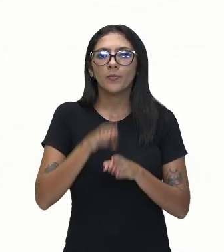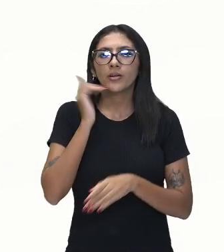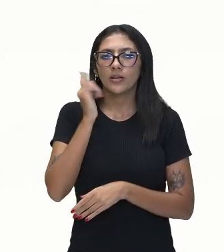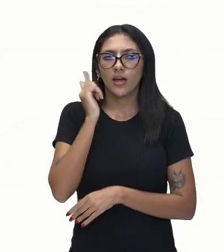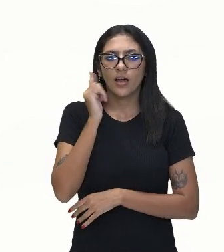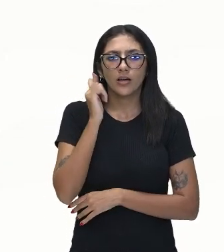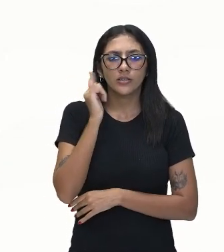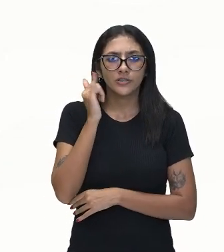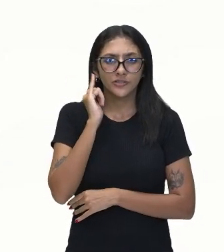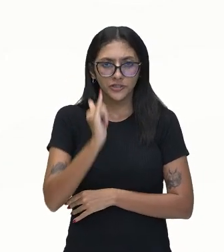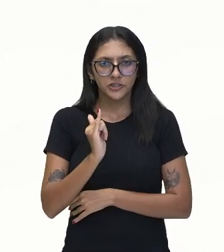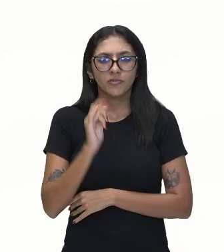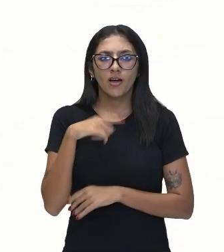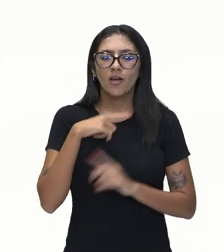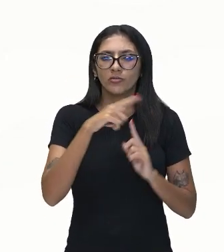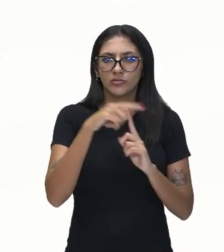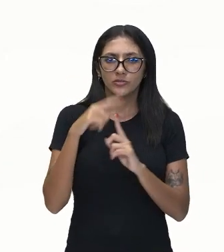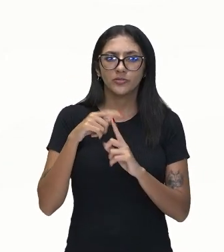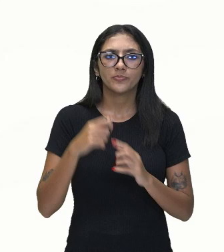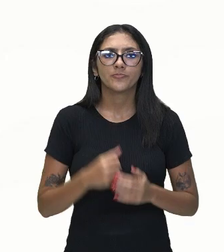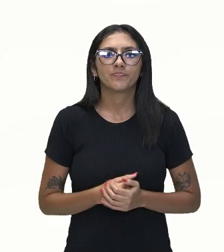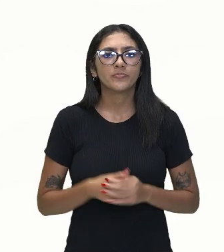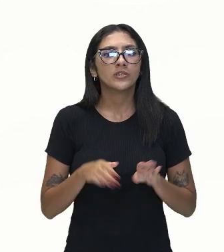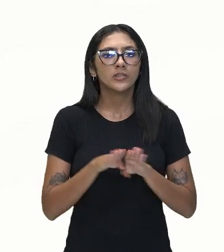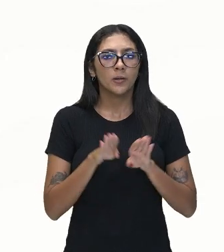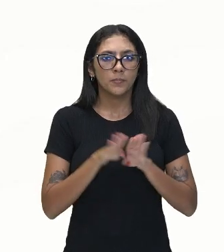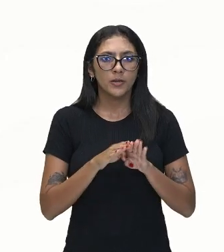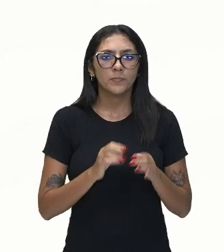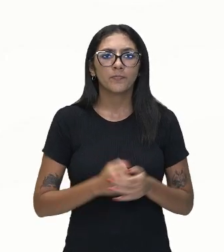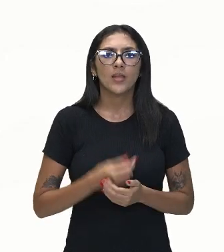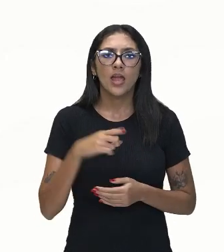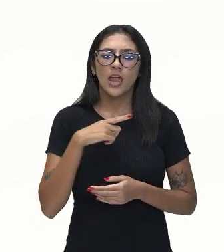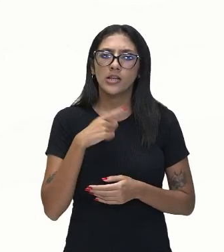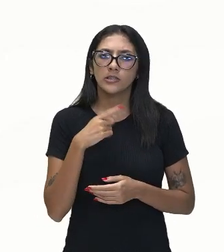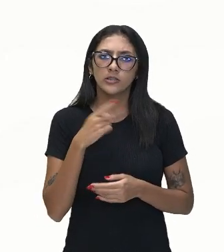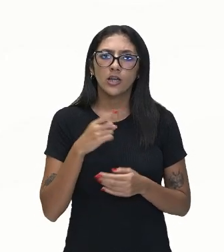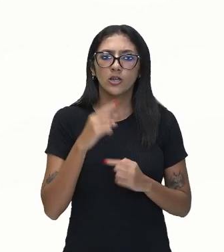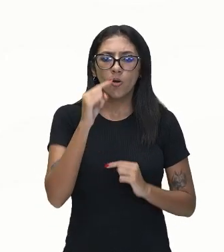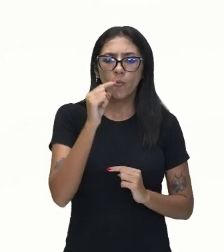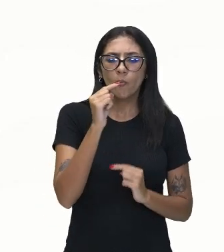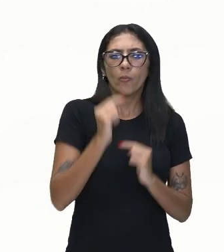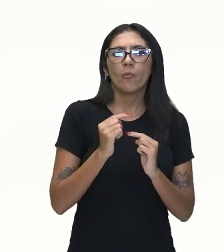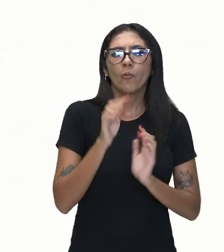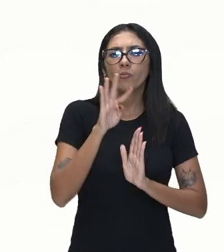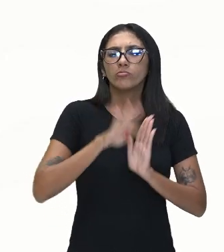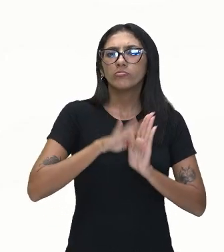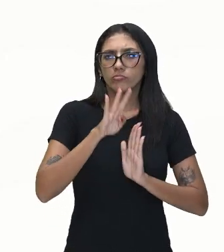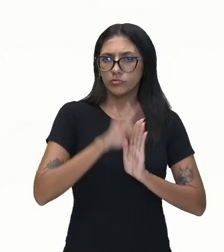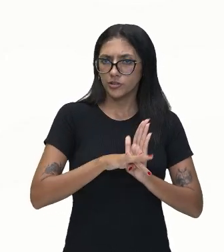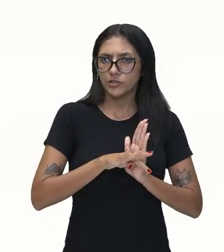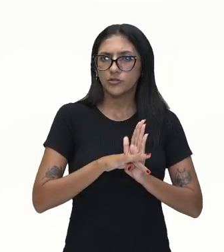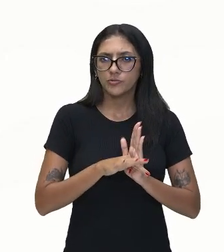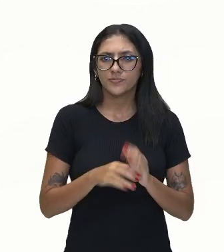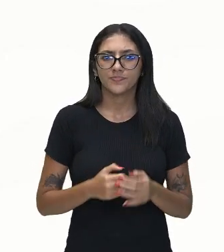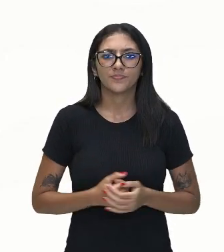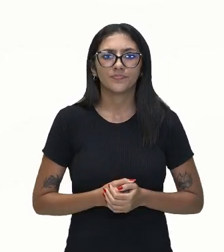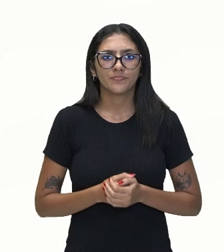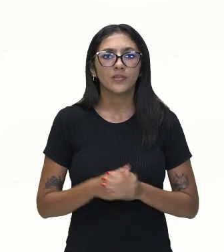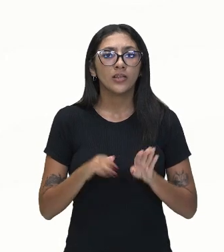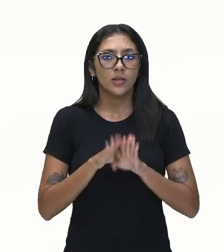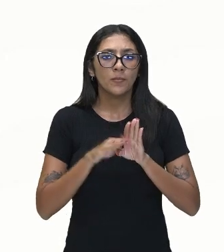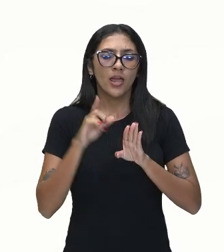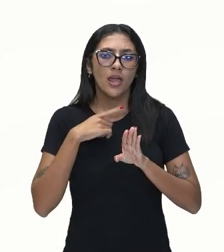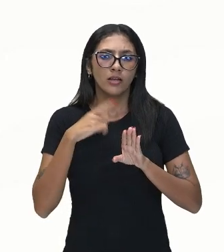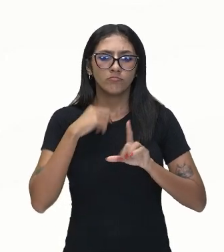que é a sua tipologia textual. Eles são normalmente curtos, menor que uma reportagem. Eles são veiculados